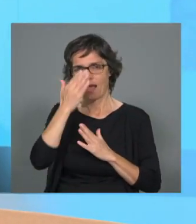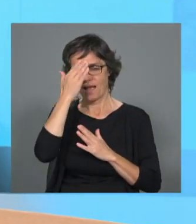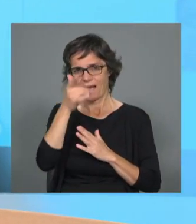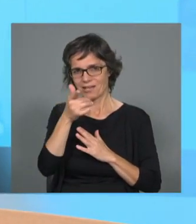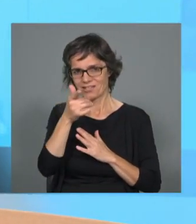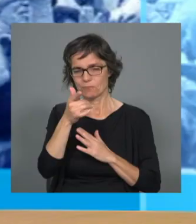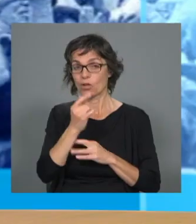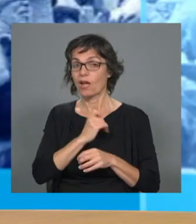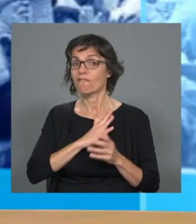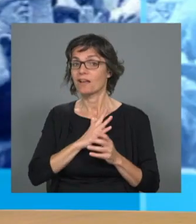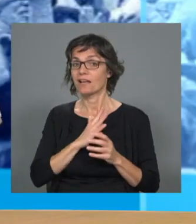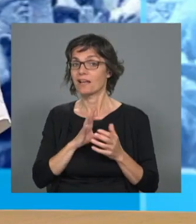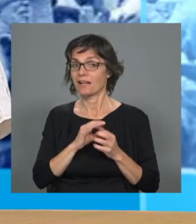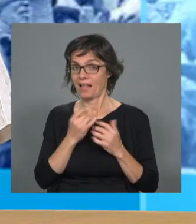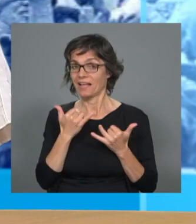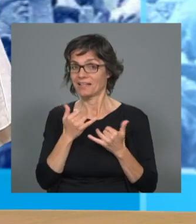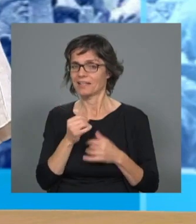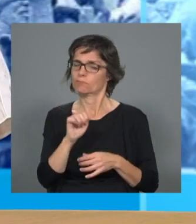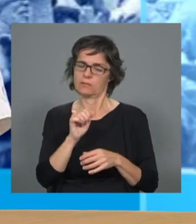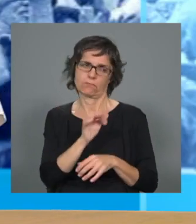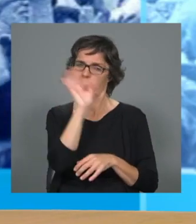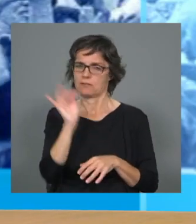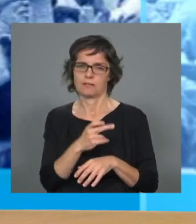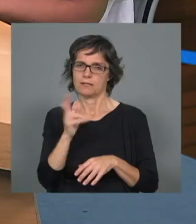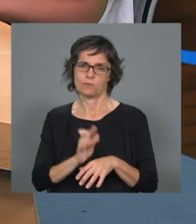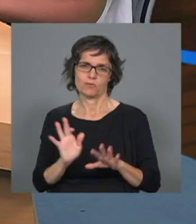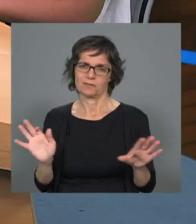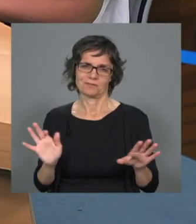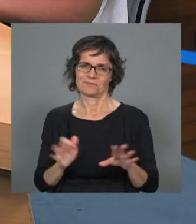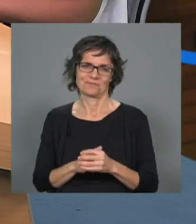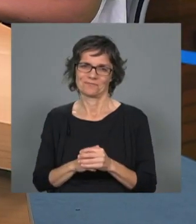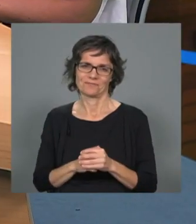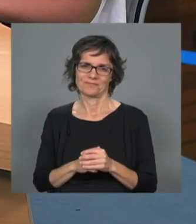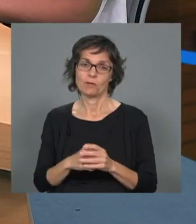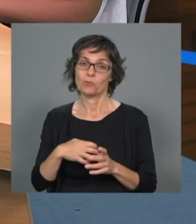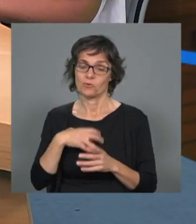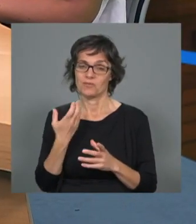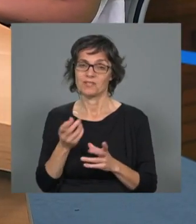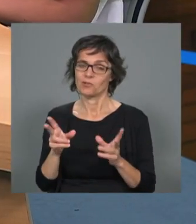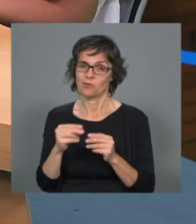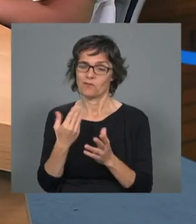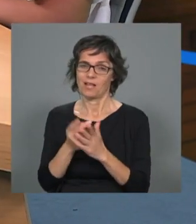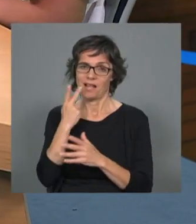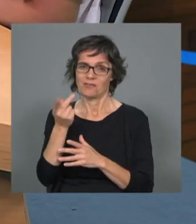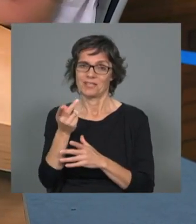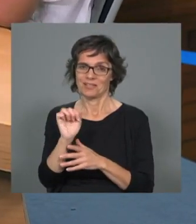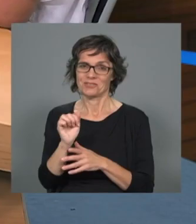alegria? Sim, a 100%. Sim. Dá um sentido novo, diferente à tua vida.